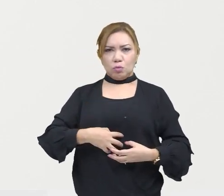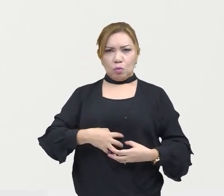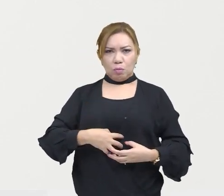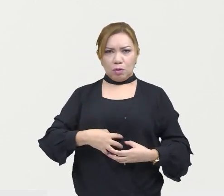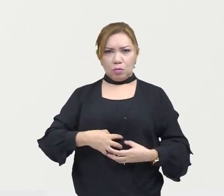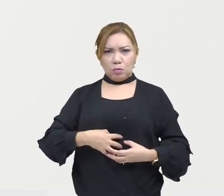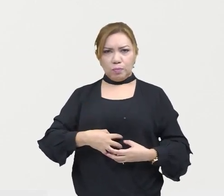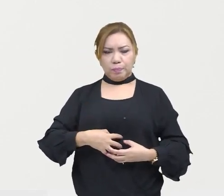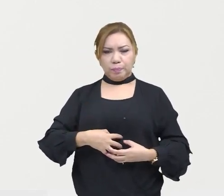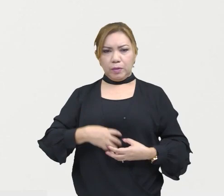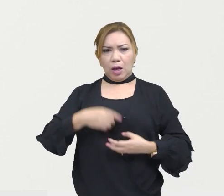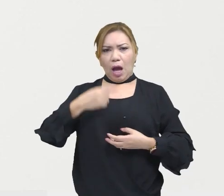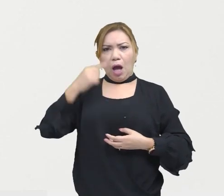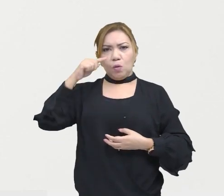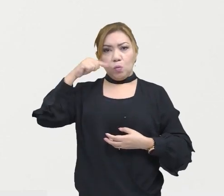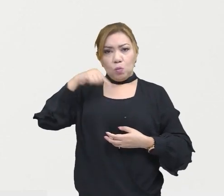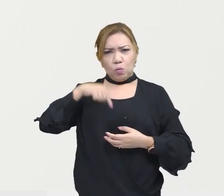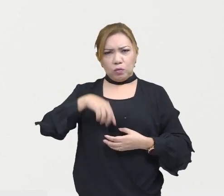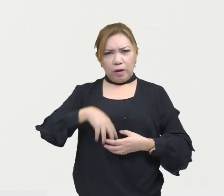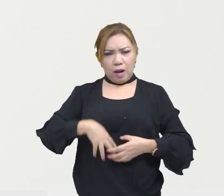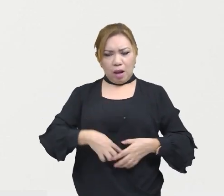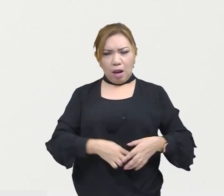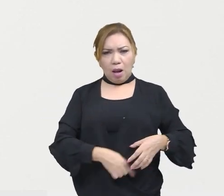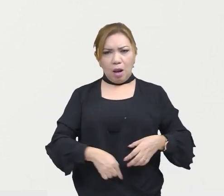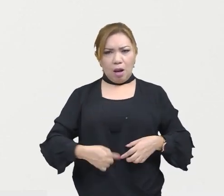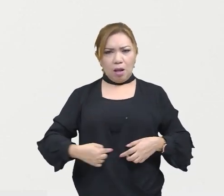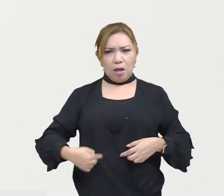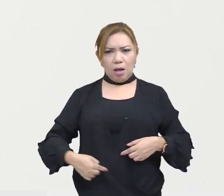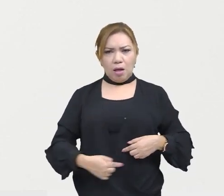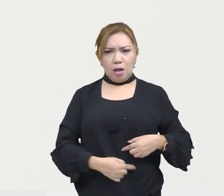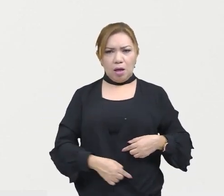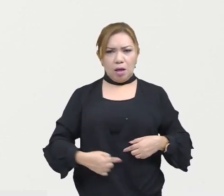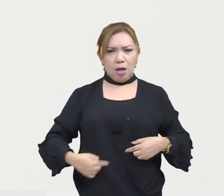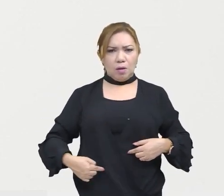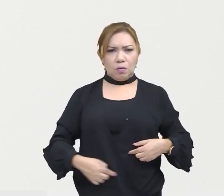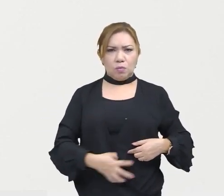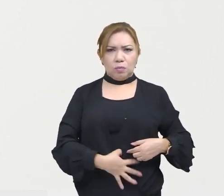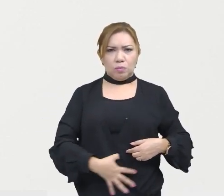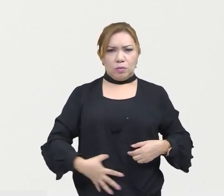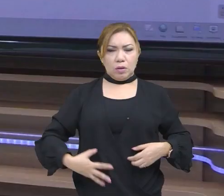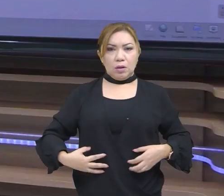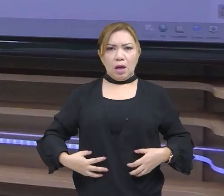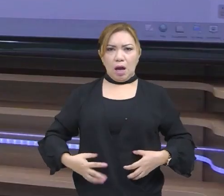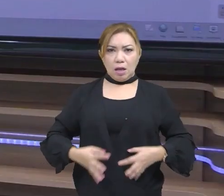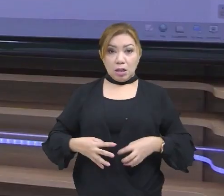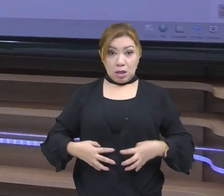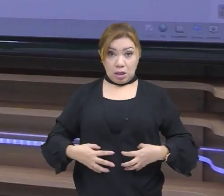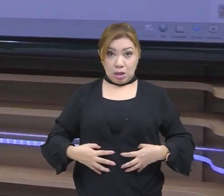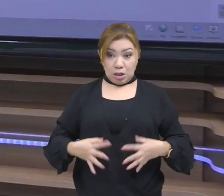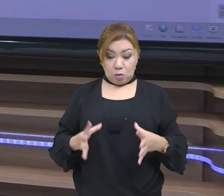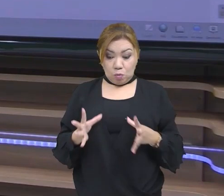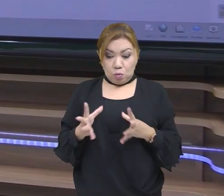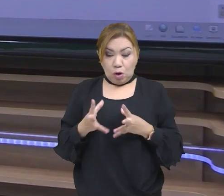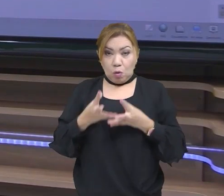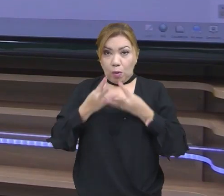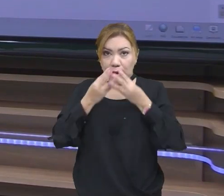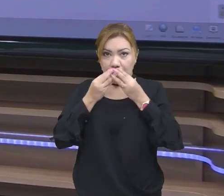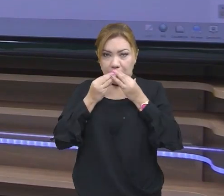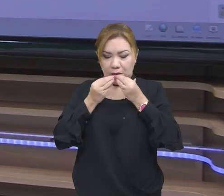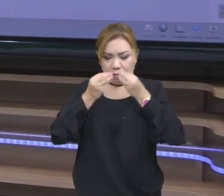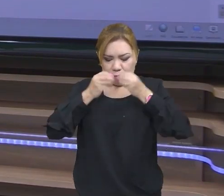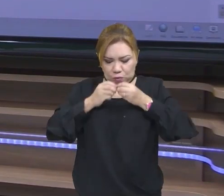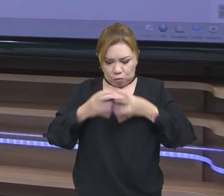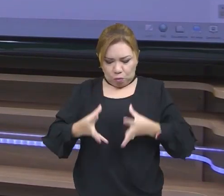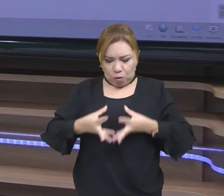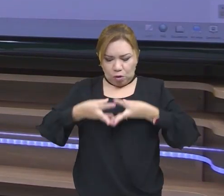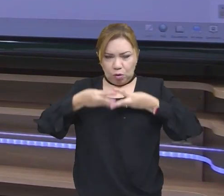ele chega nos intestinos, que é onde o alimento em si ele é absorvido. Então,